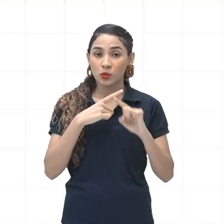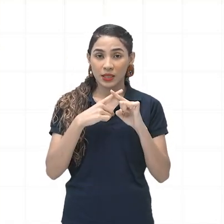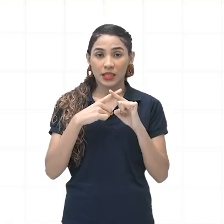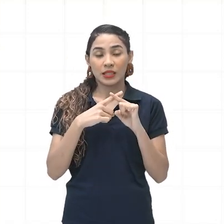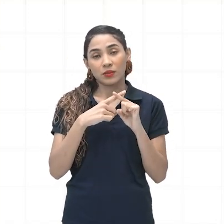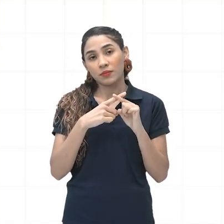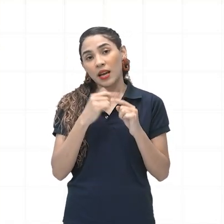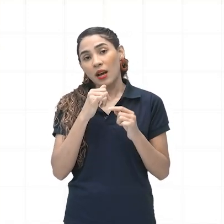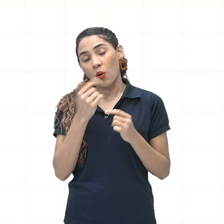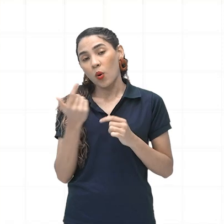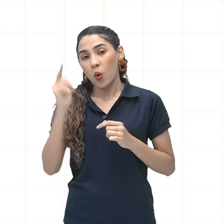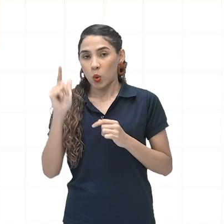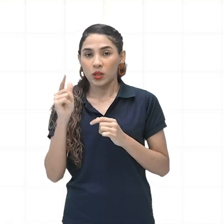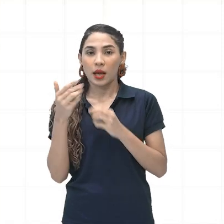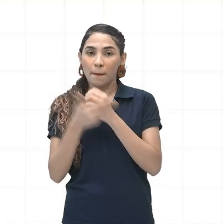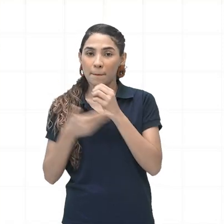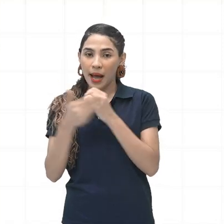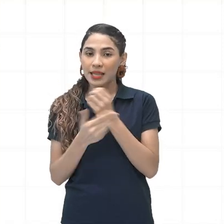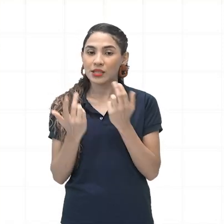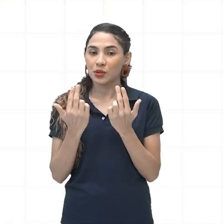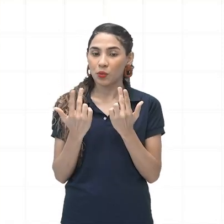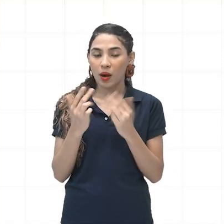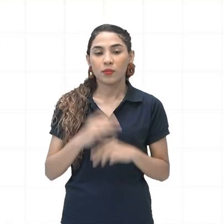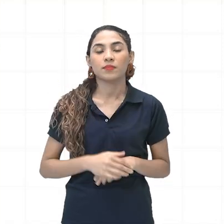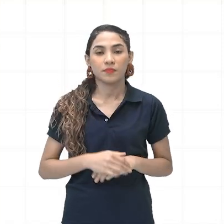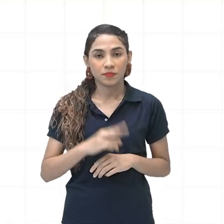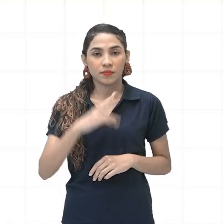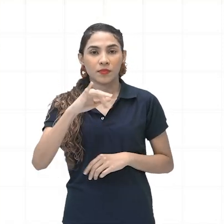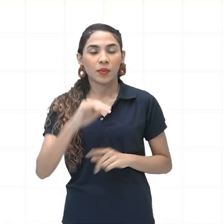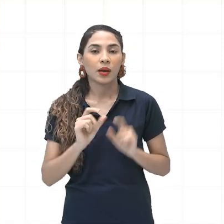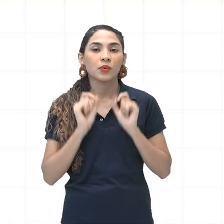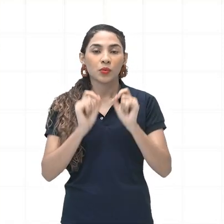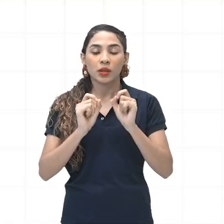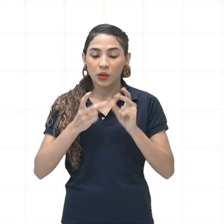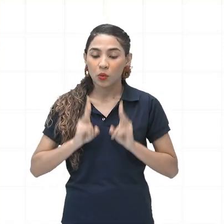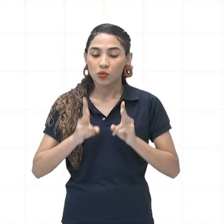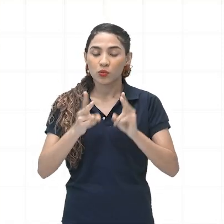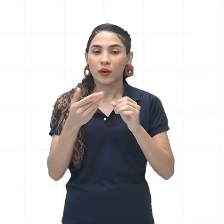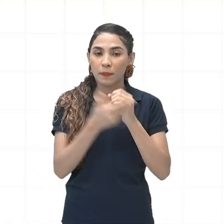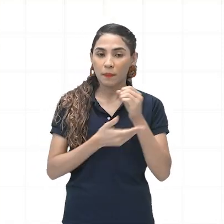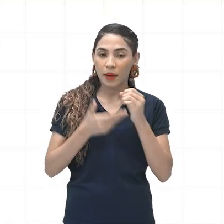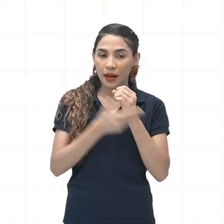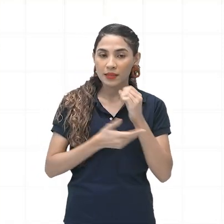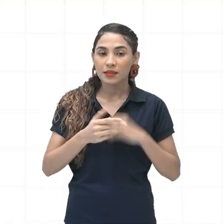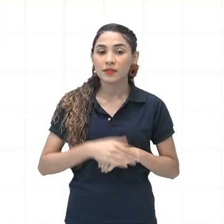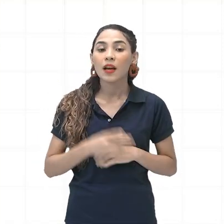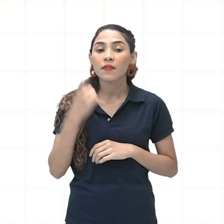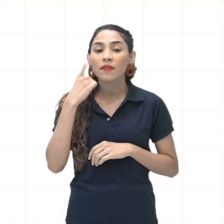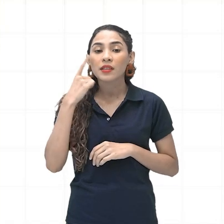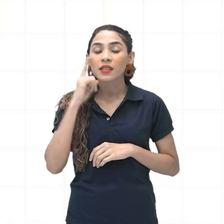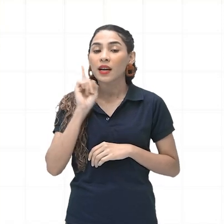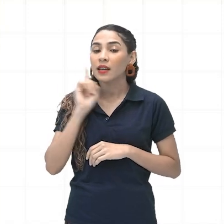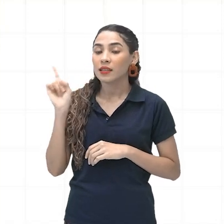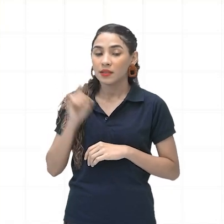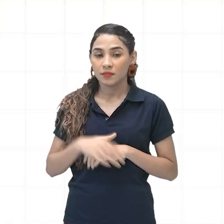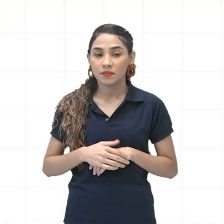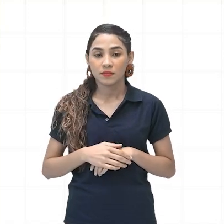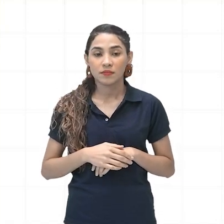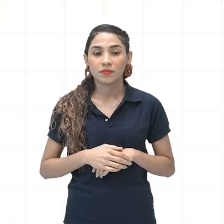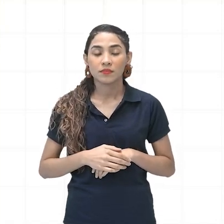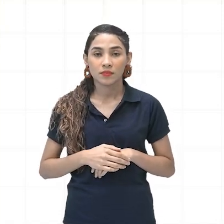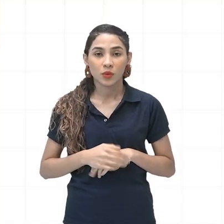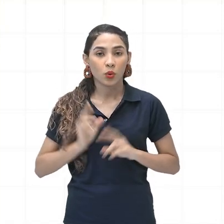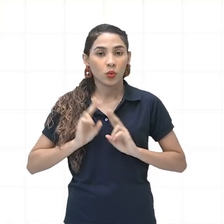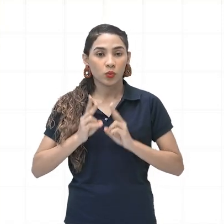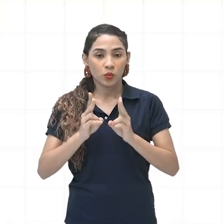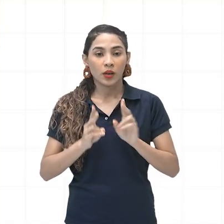multiplicando por uma outra base igual, a gente vai manter a base. Veja que